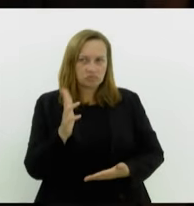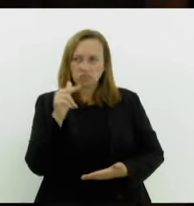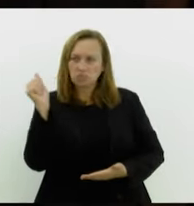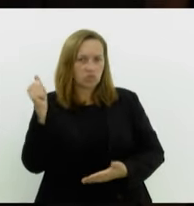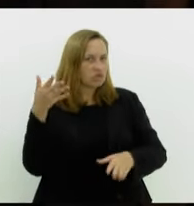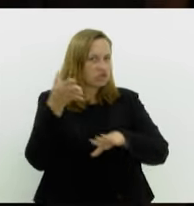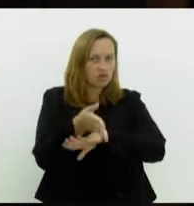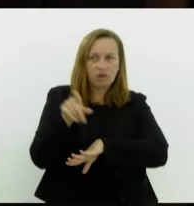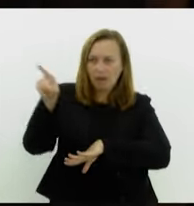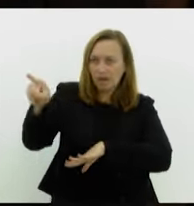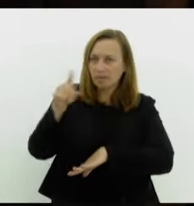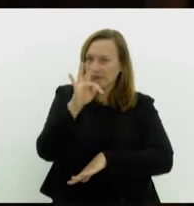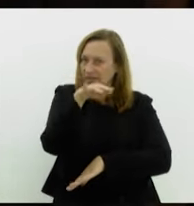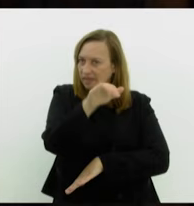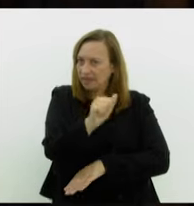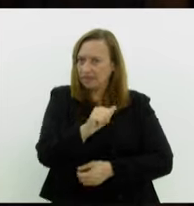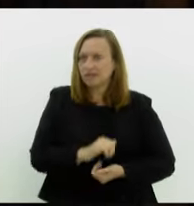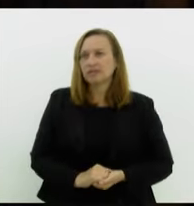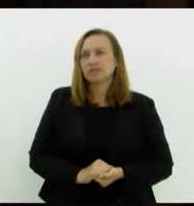chegou